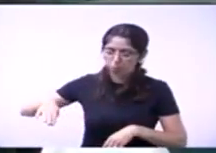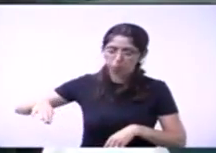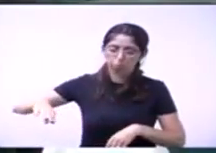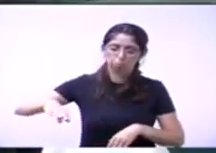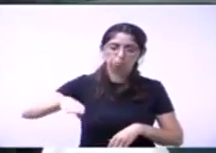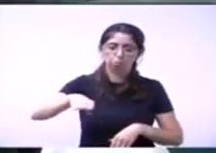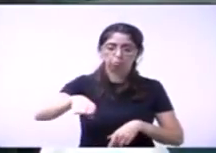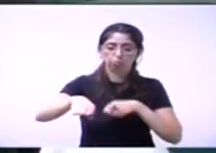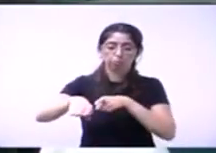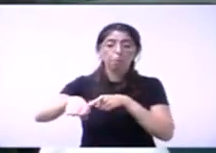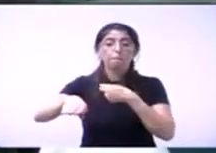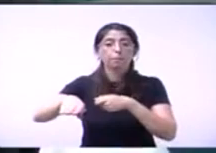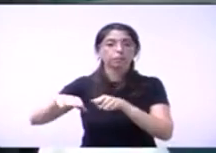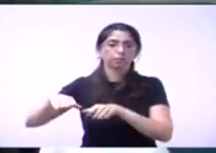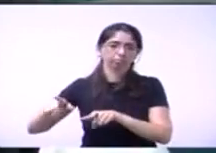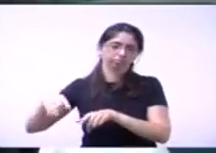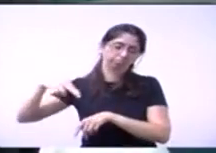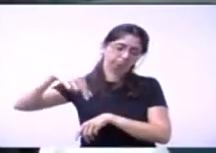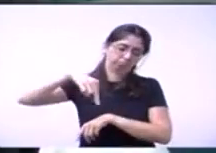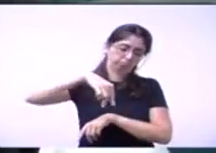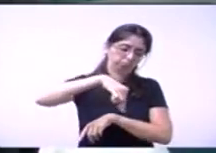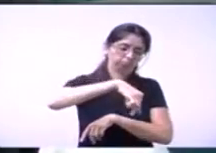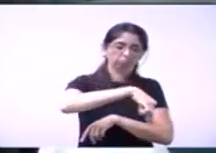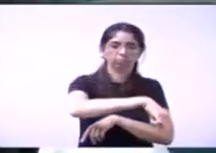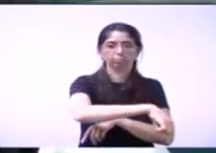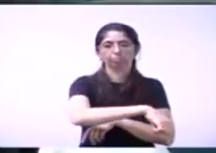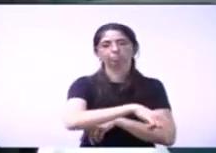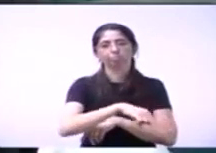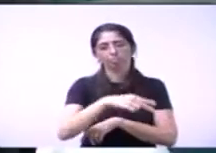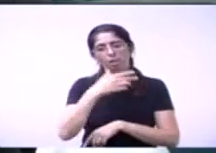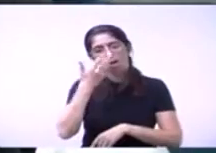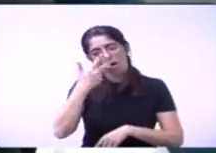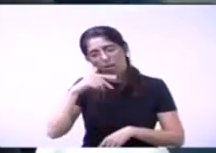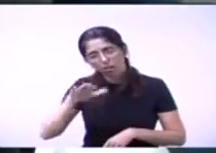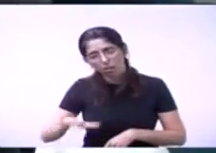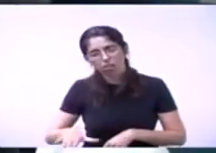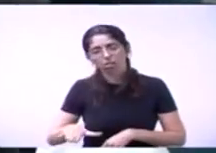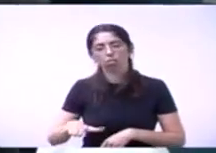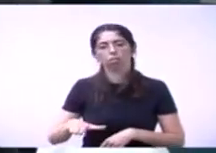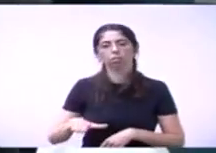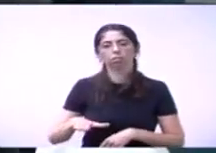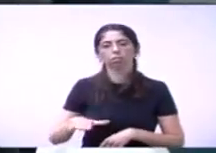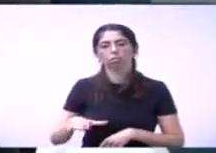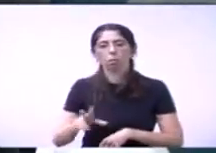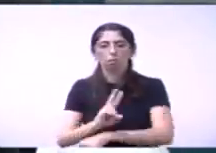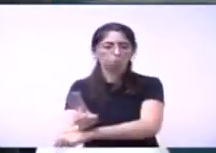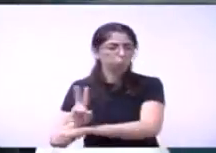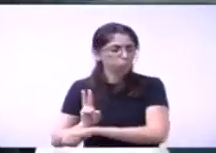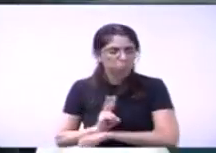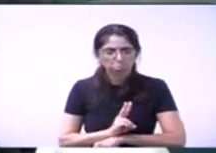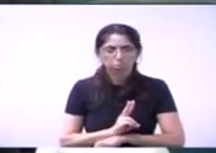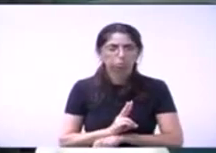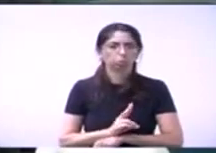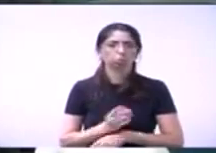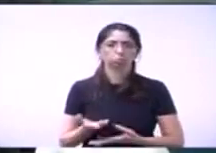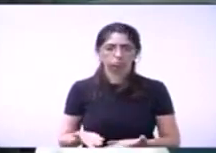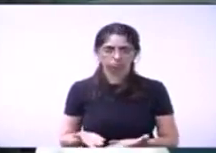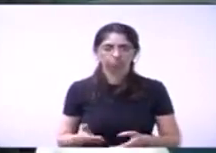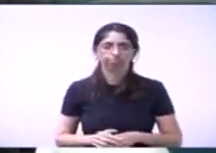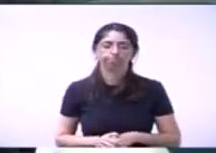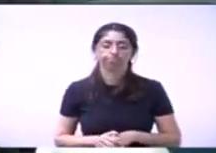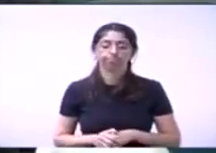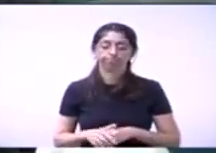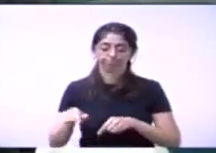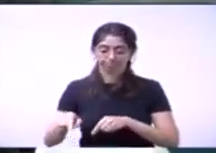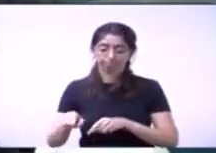escolares, que toma toda a frente da escola lá, para que os ônibus estacionem. E o outro lado